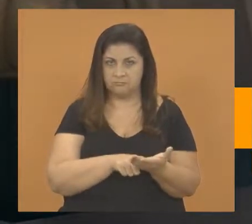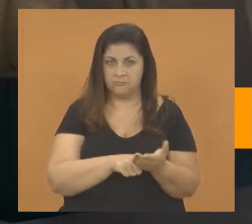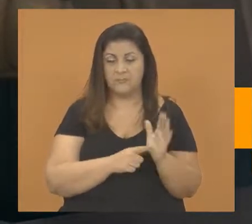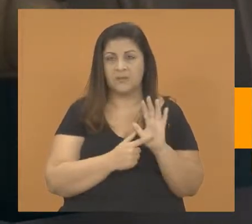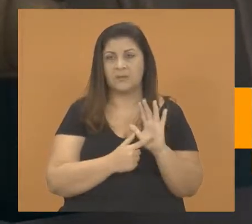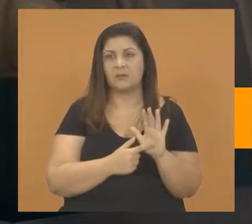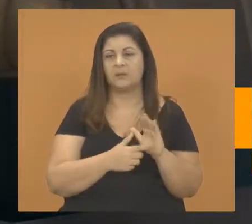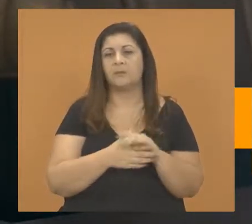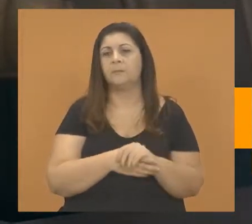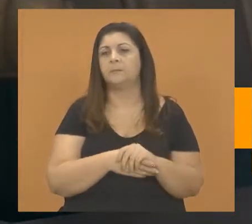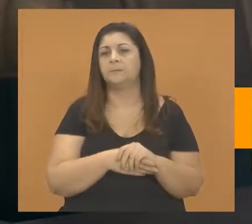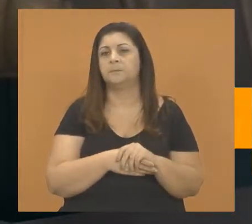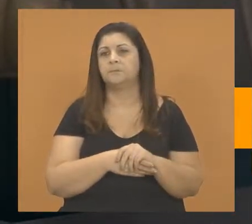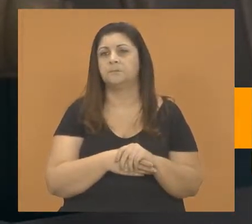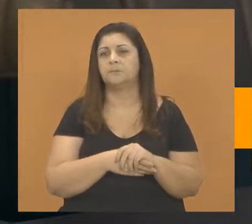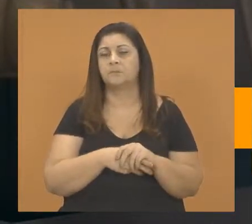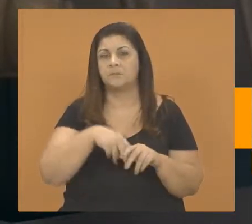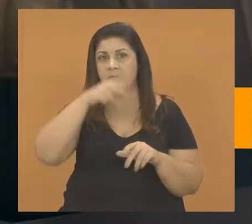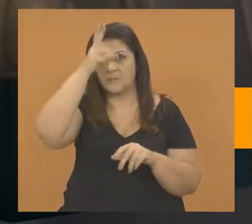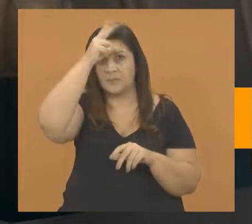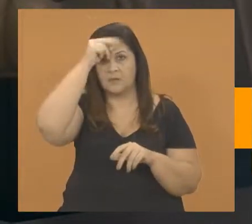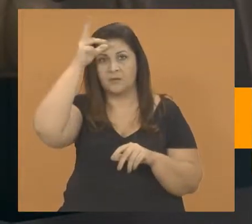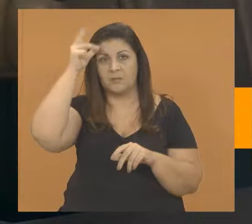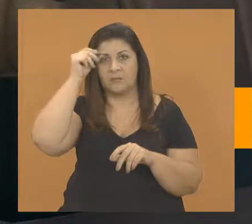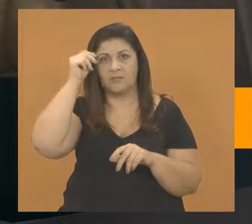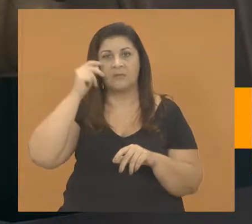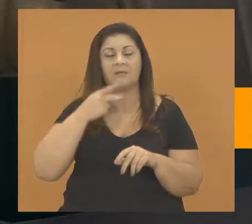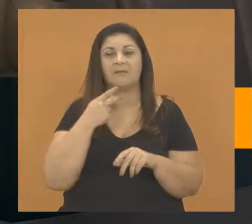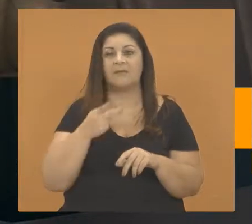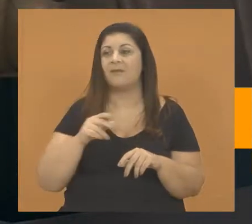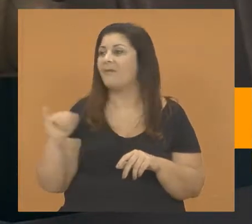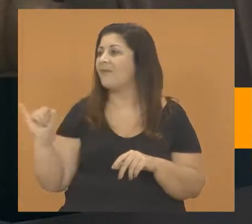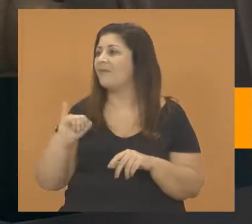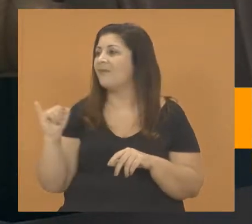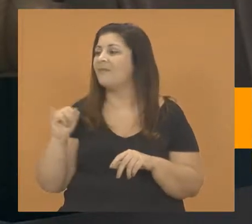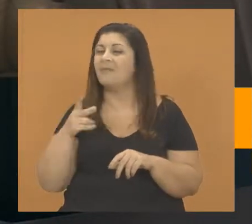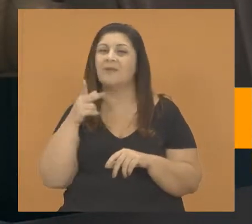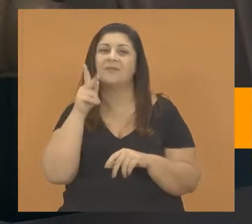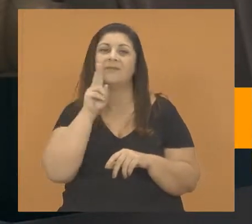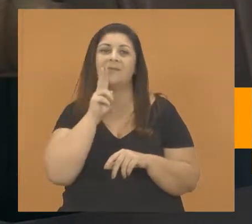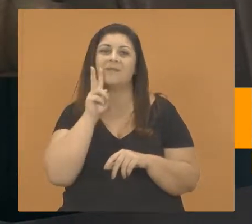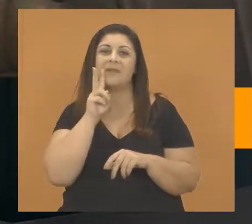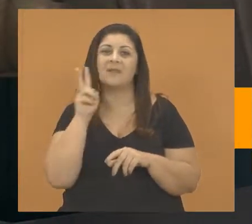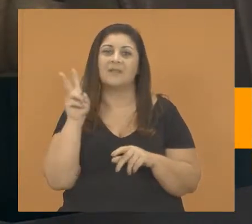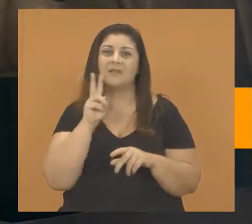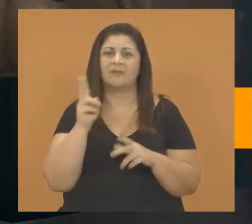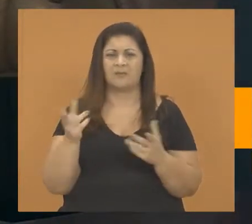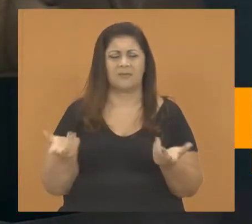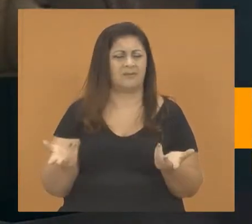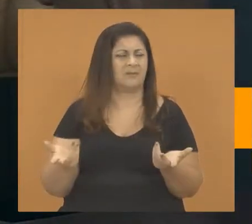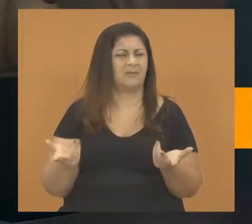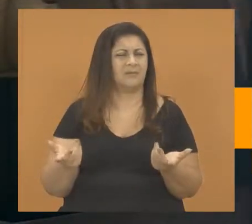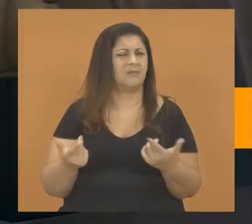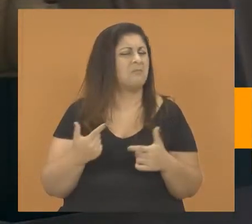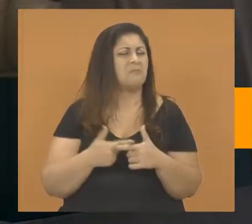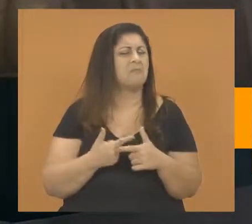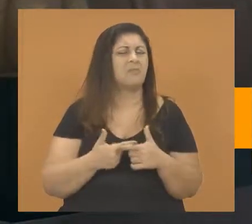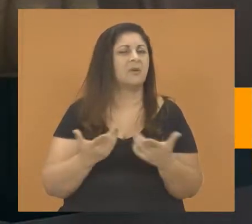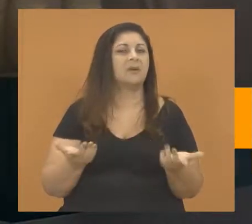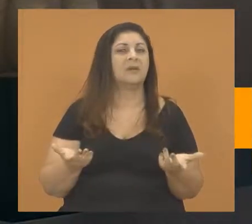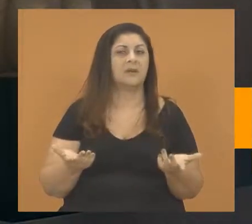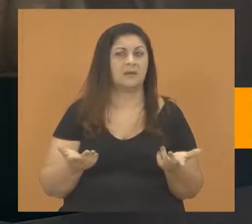em que o prefeito nomeou o irmão de um vereador do psdb de são josé dos campos foi o critério dessa nomeação